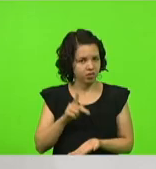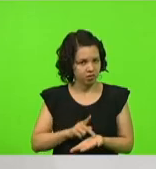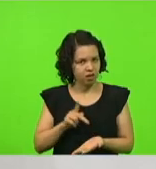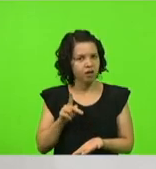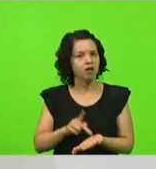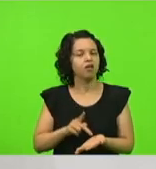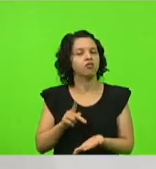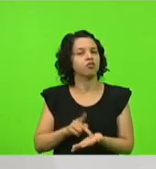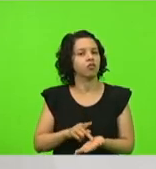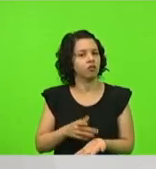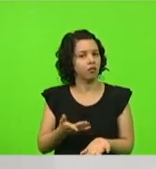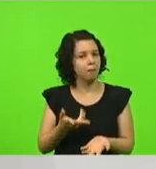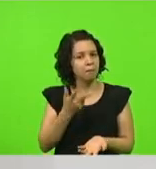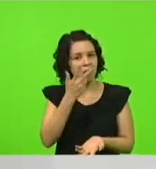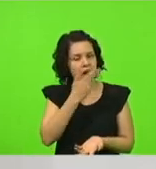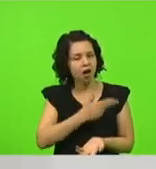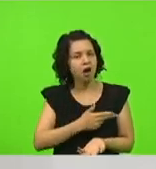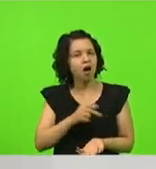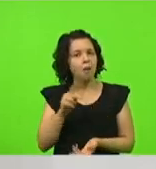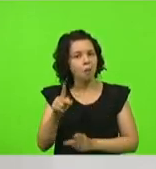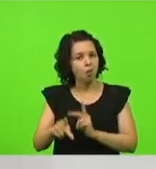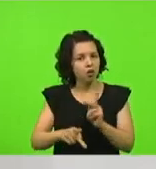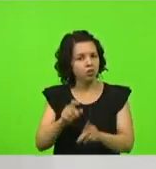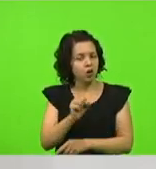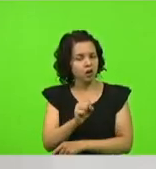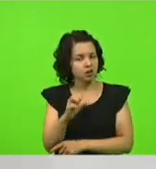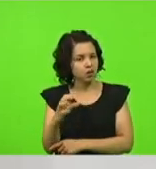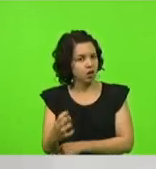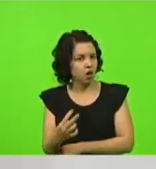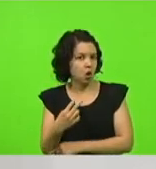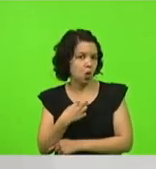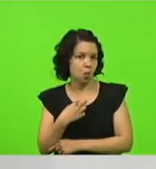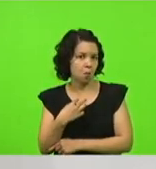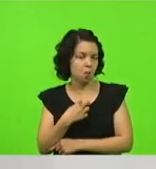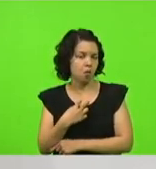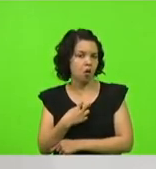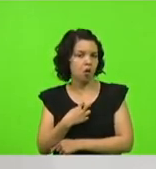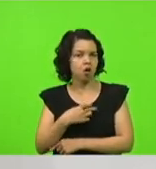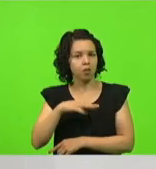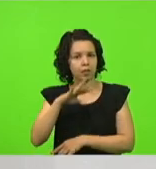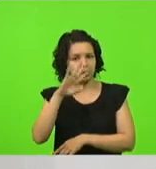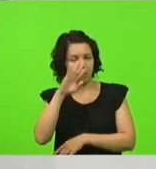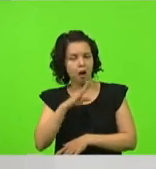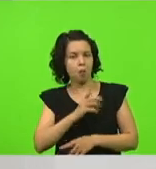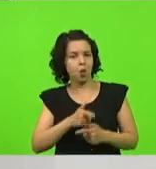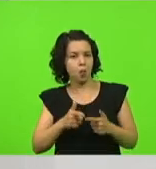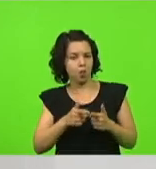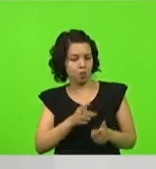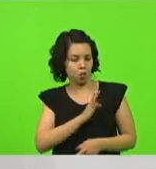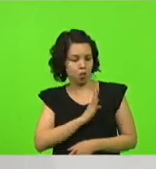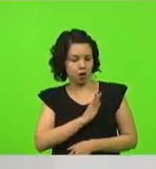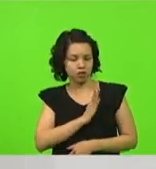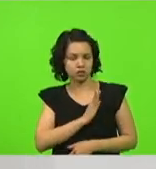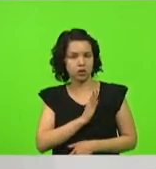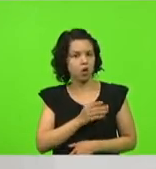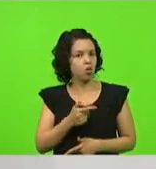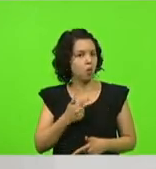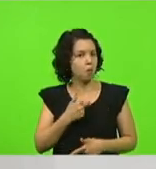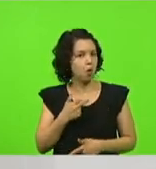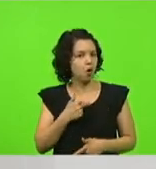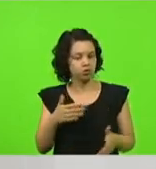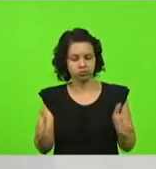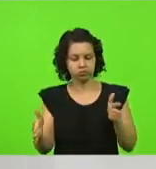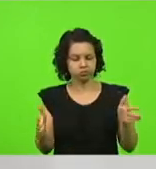isso. Ao que parece, o catarinense não pode passar mal, ter problemas de coração nesse período, e nós não podemos